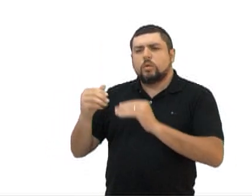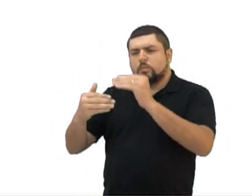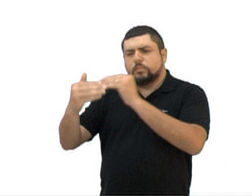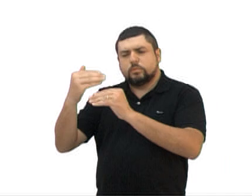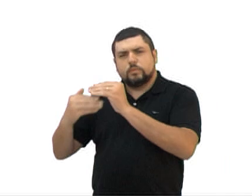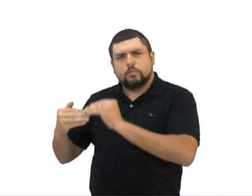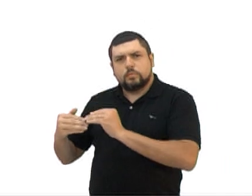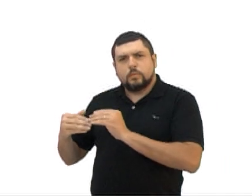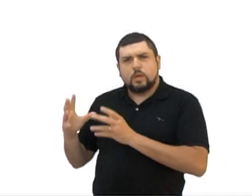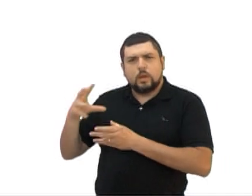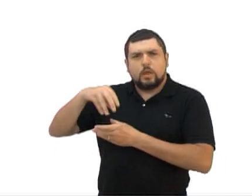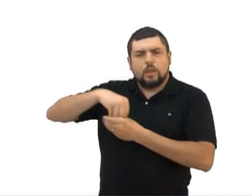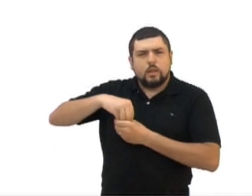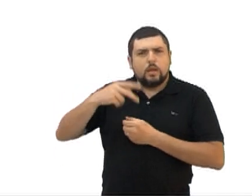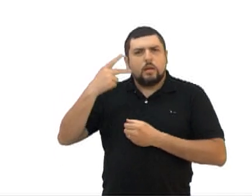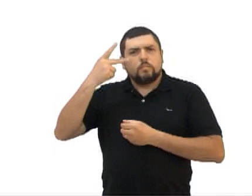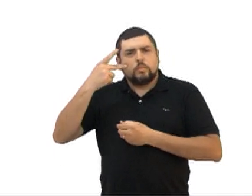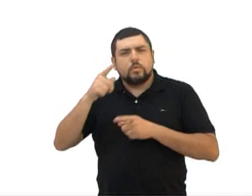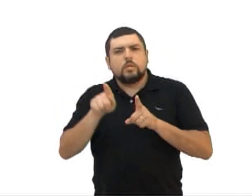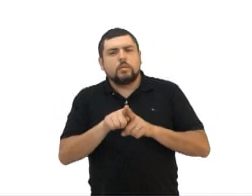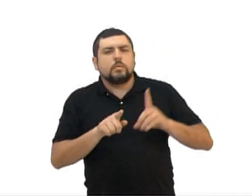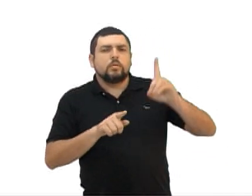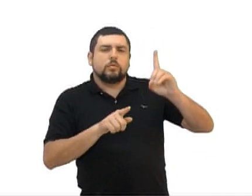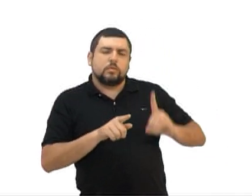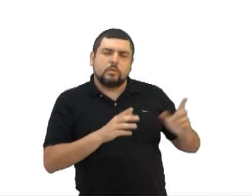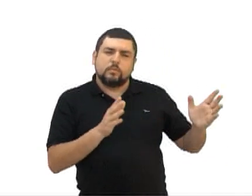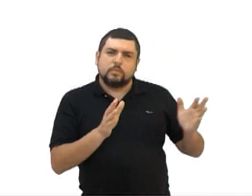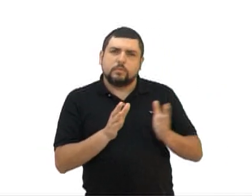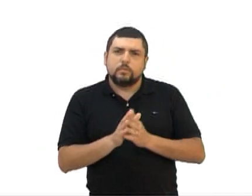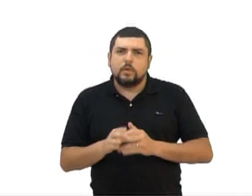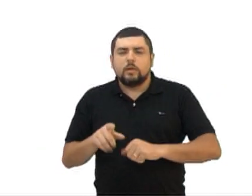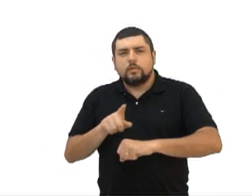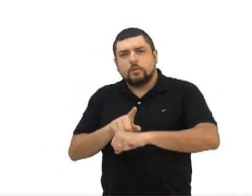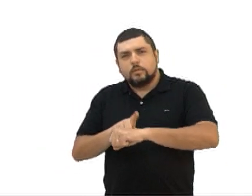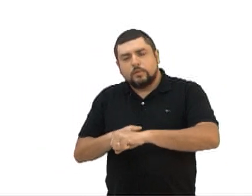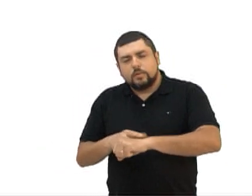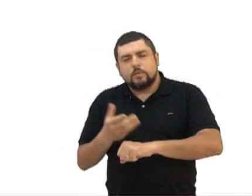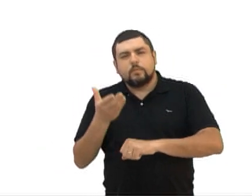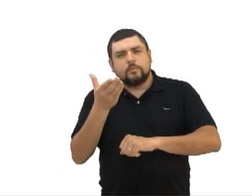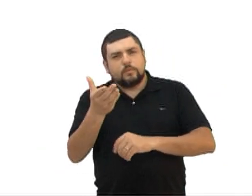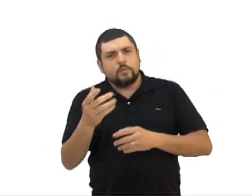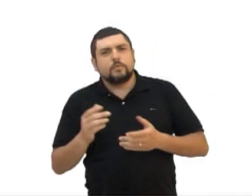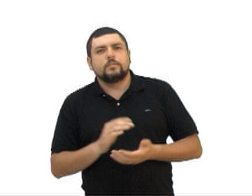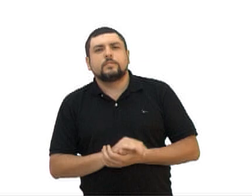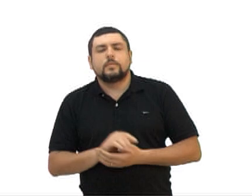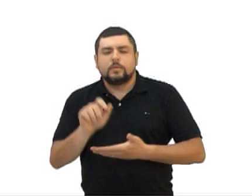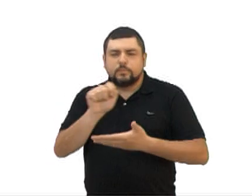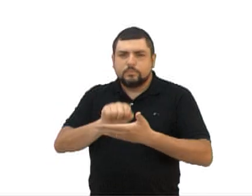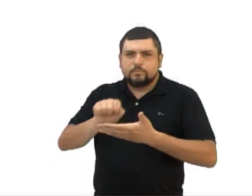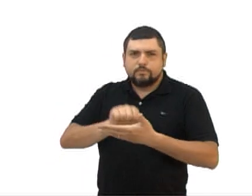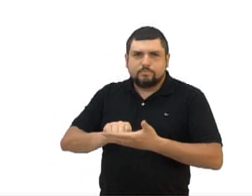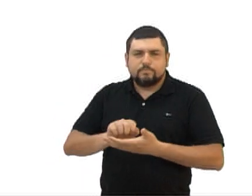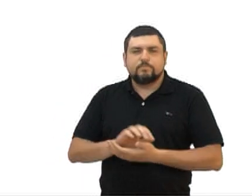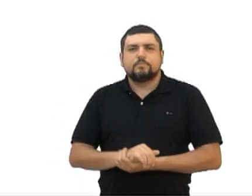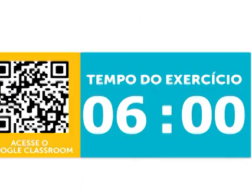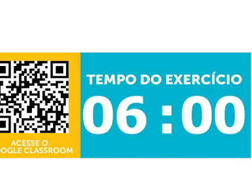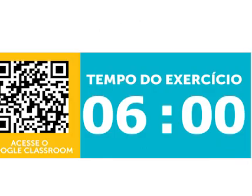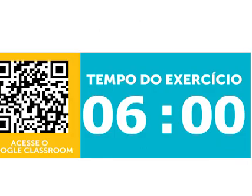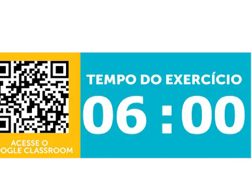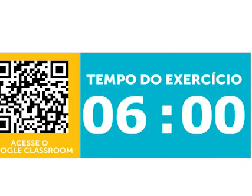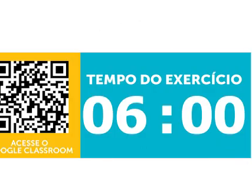campo da política e dos direitos nesse período. Um tempinho lá para vocês responderem e anotarem no caderno de vocês.